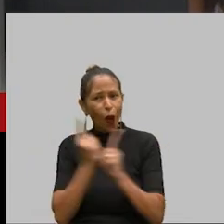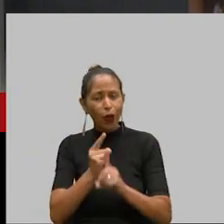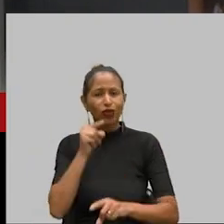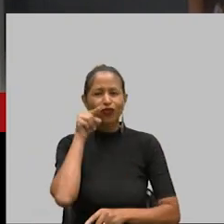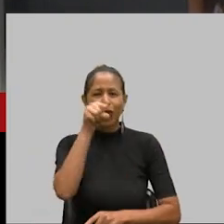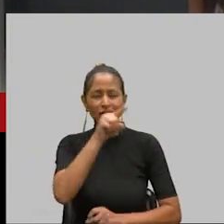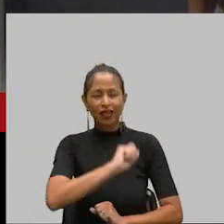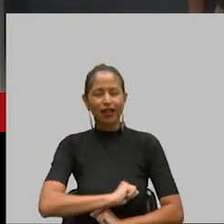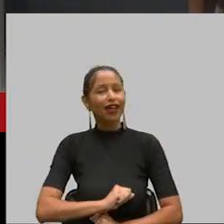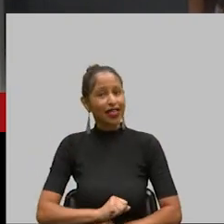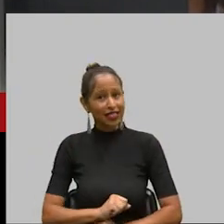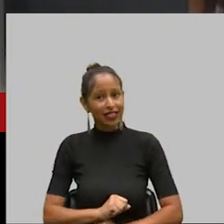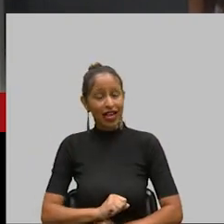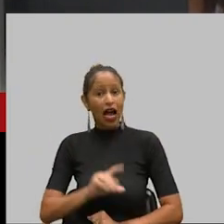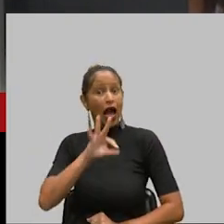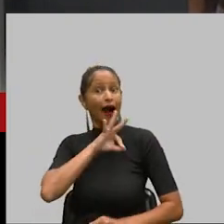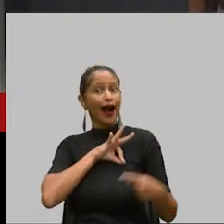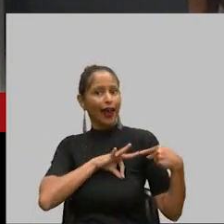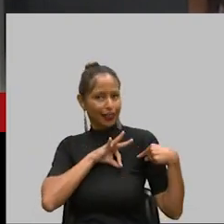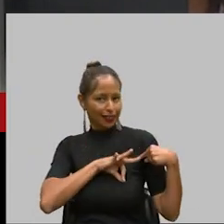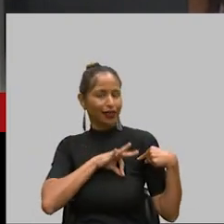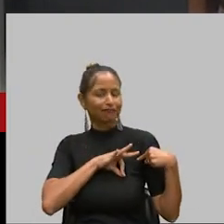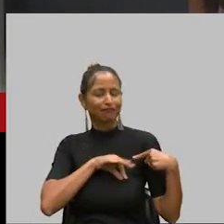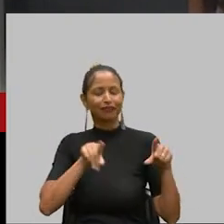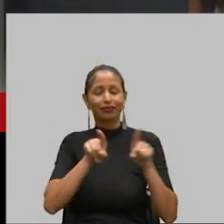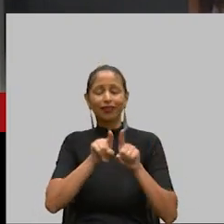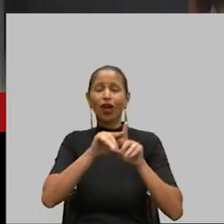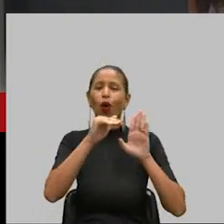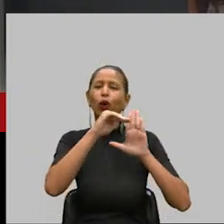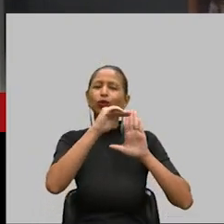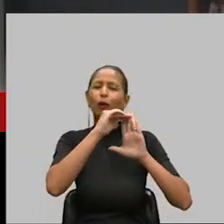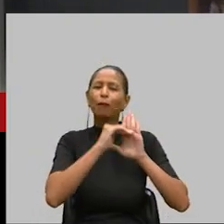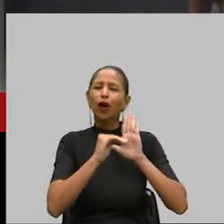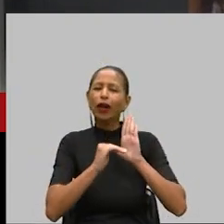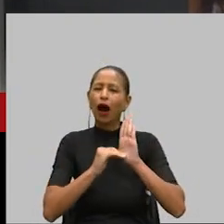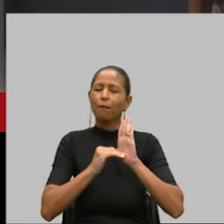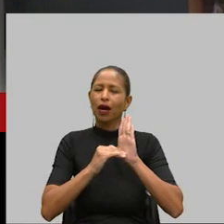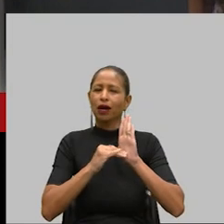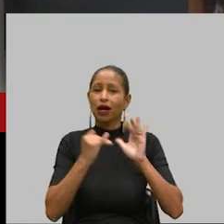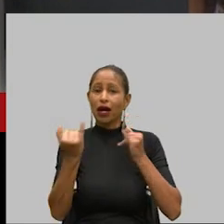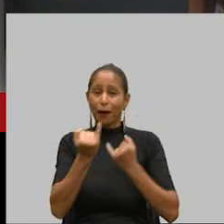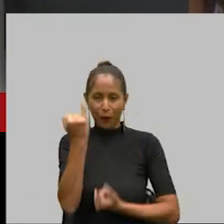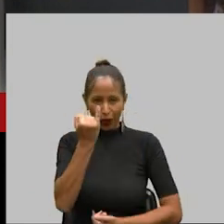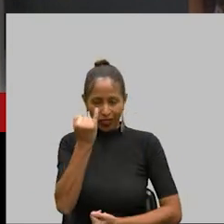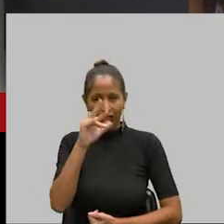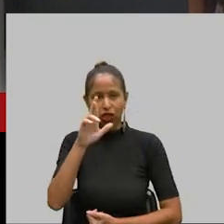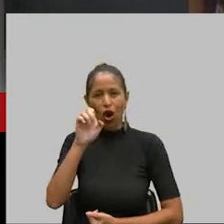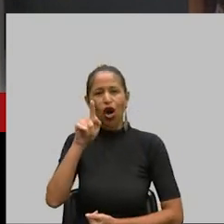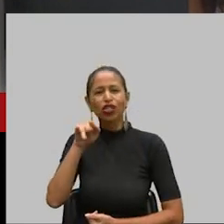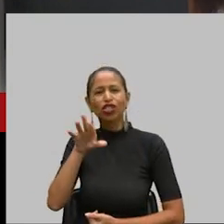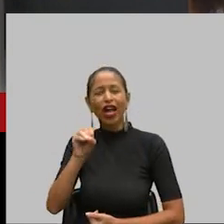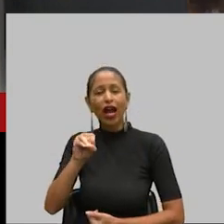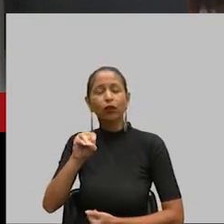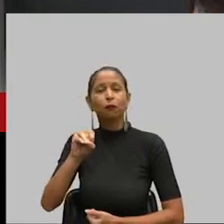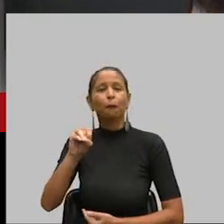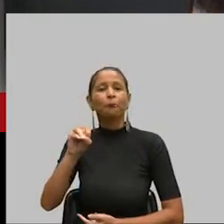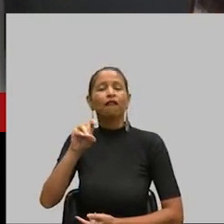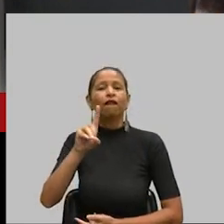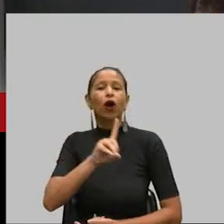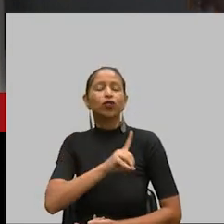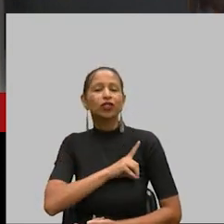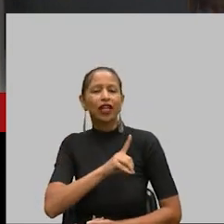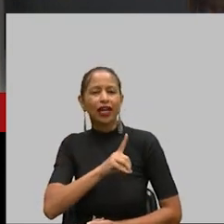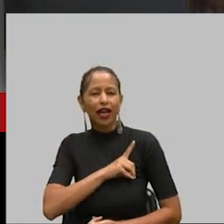perspectiva de renda e outro programa importante Rogério foi nosso delegado do